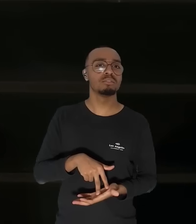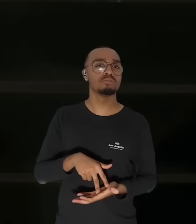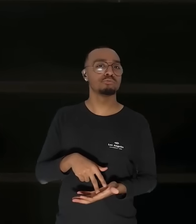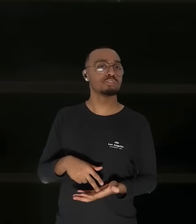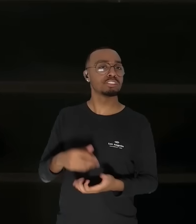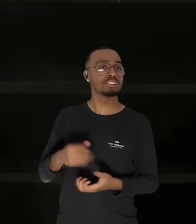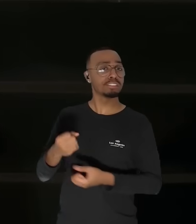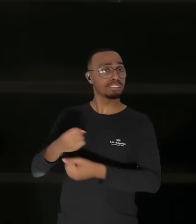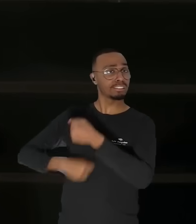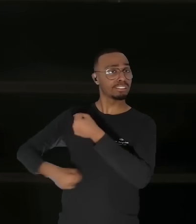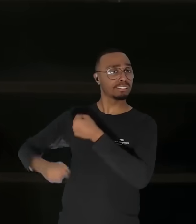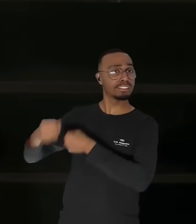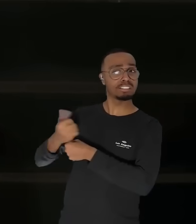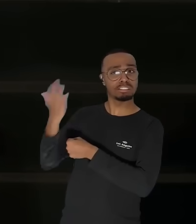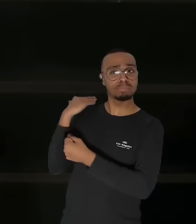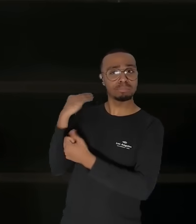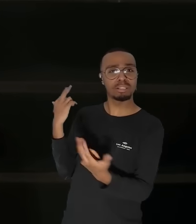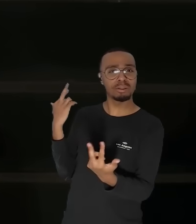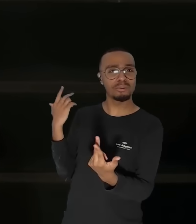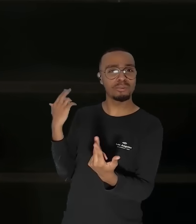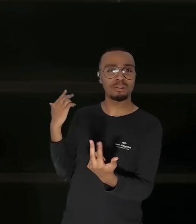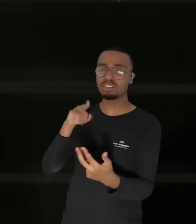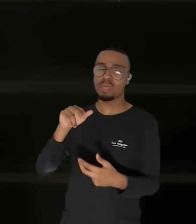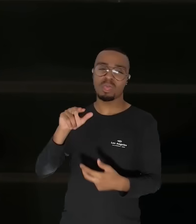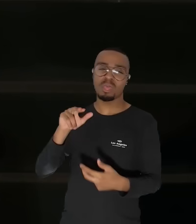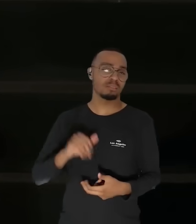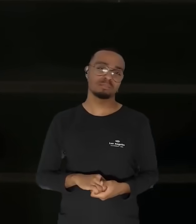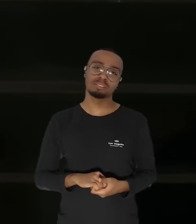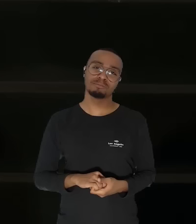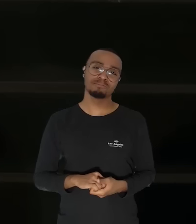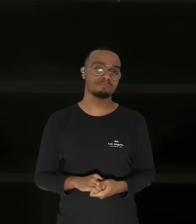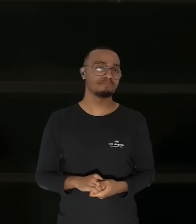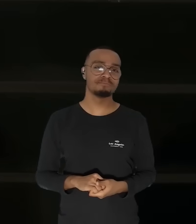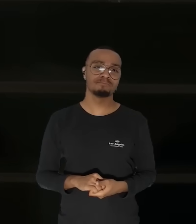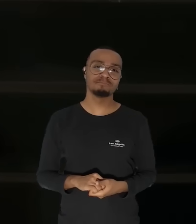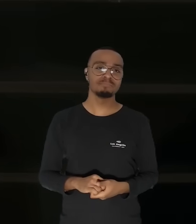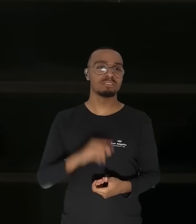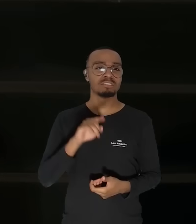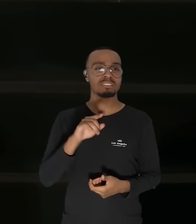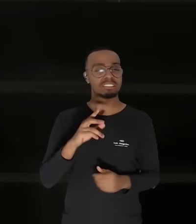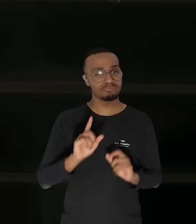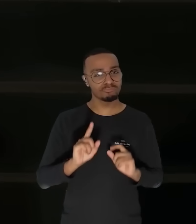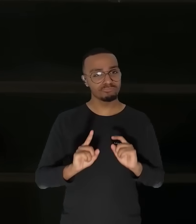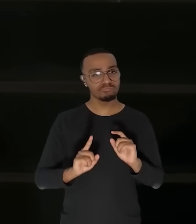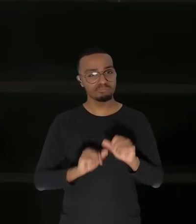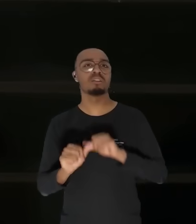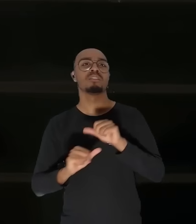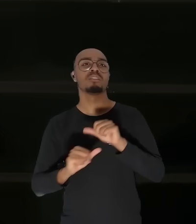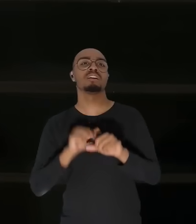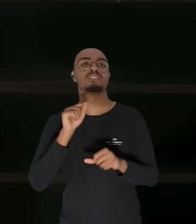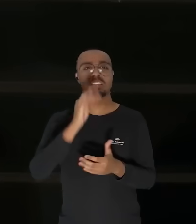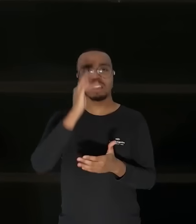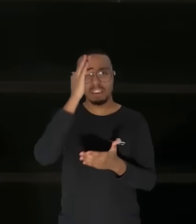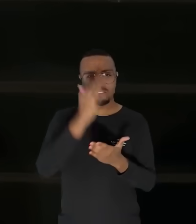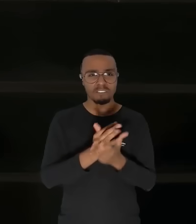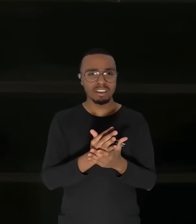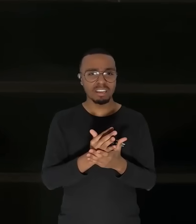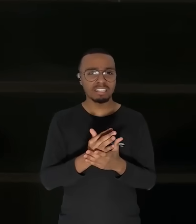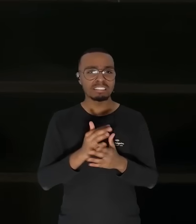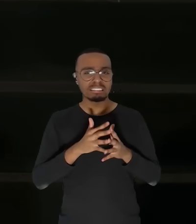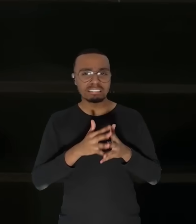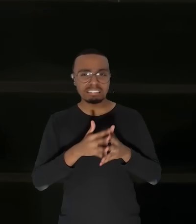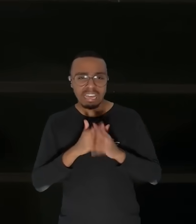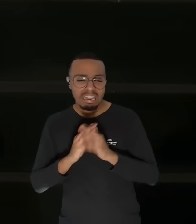Você se posicionou do jeito que você nunca se posicionou antes. E a sua fé está em conflito, porque você está